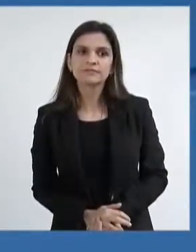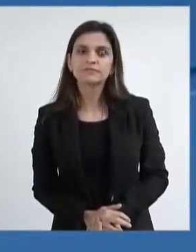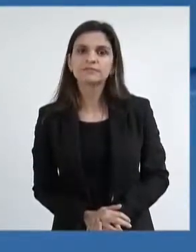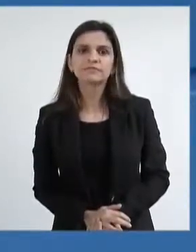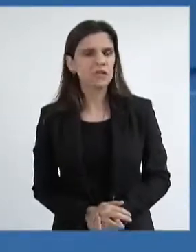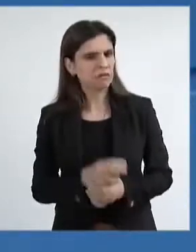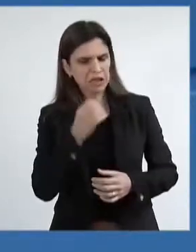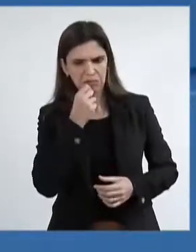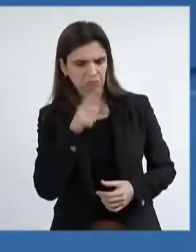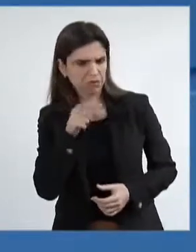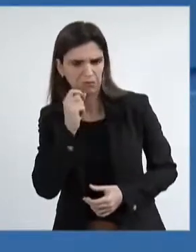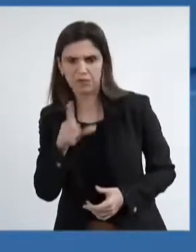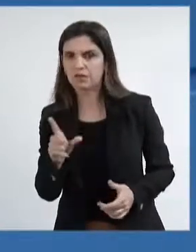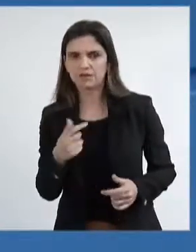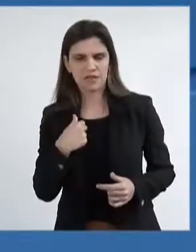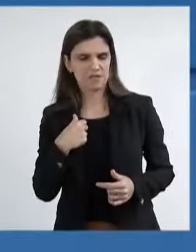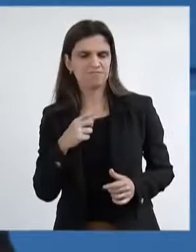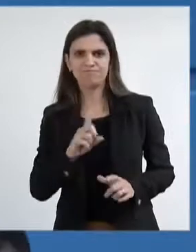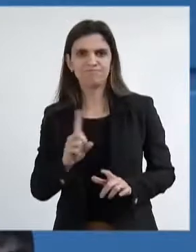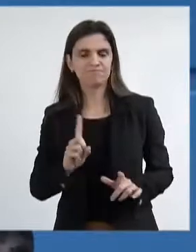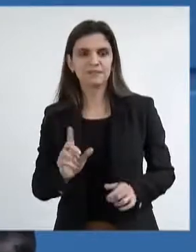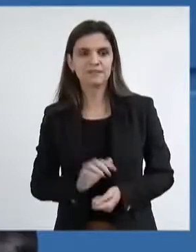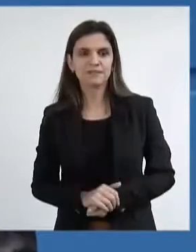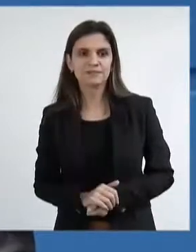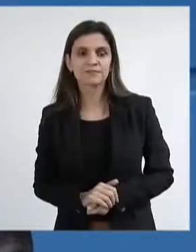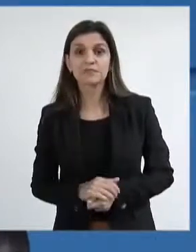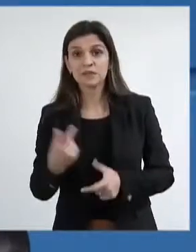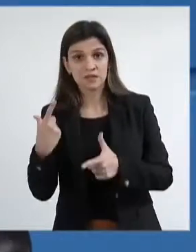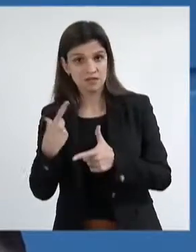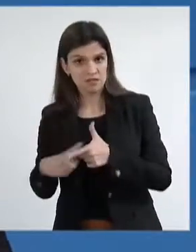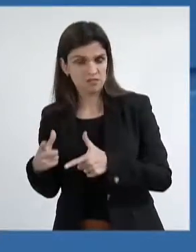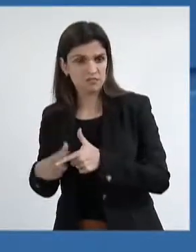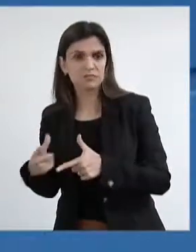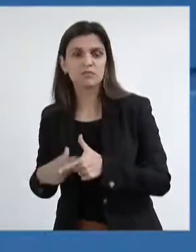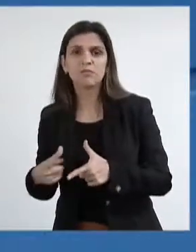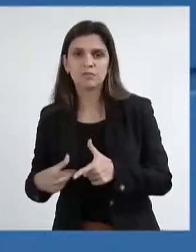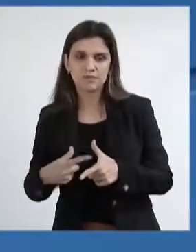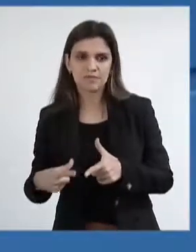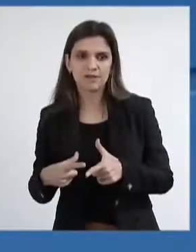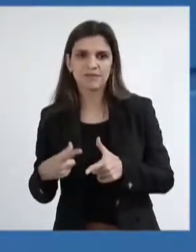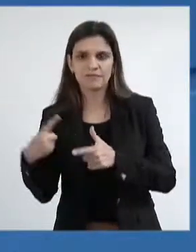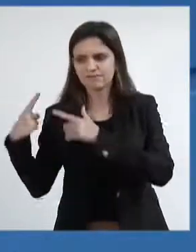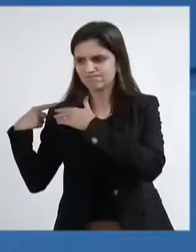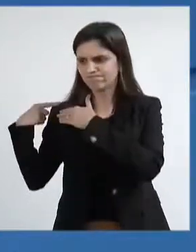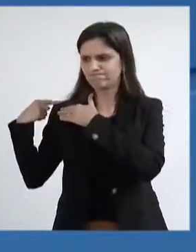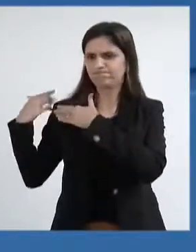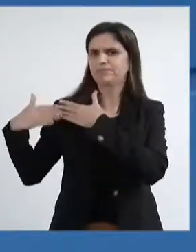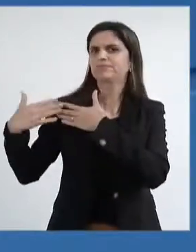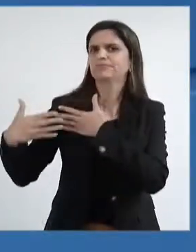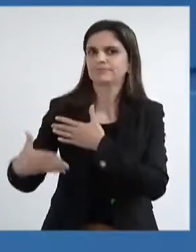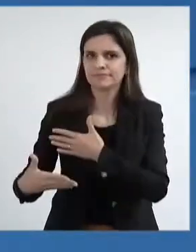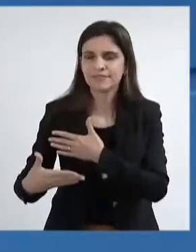nenhuma crítica eu teci, até porque esses problemas eles vêm de tempo. Isso é desde